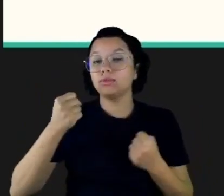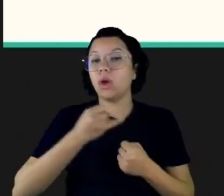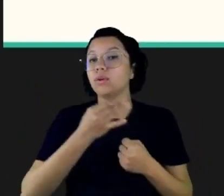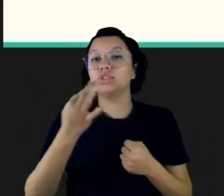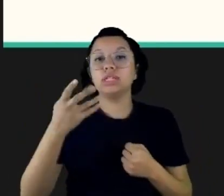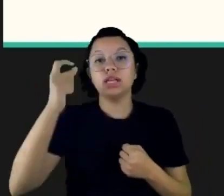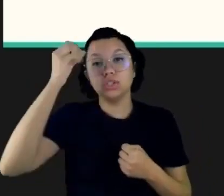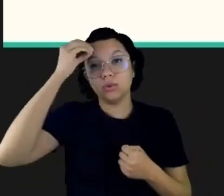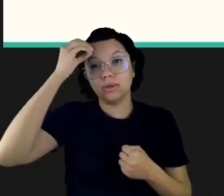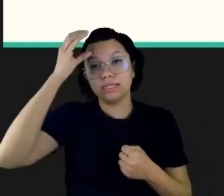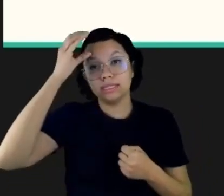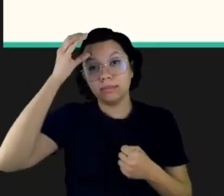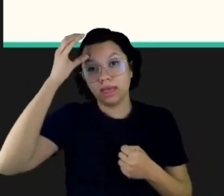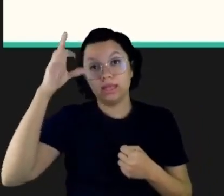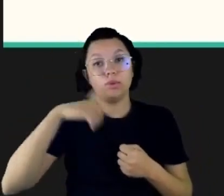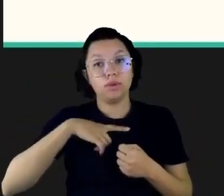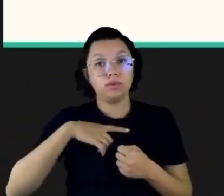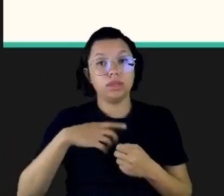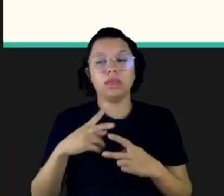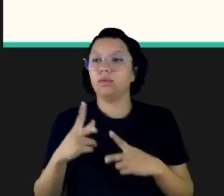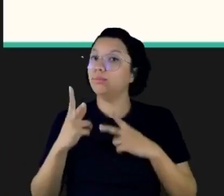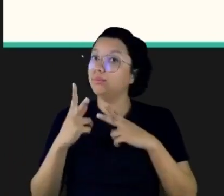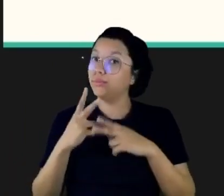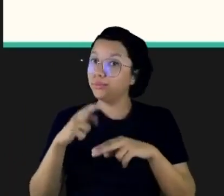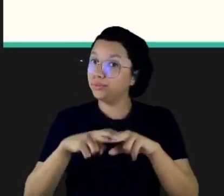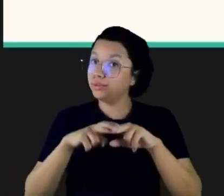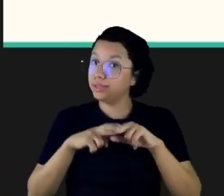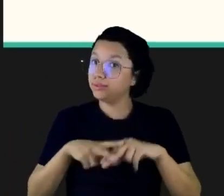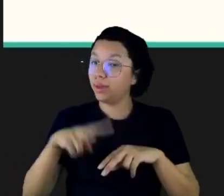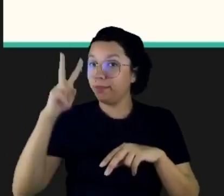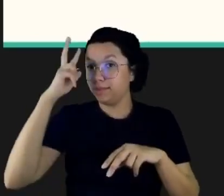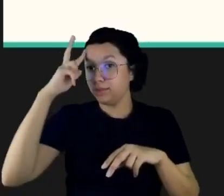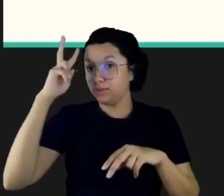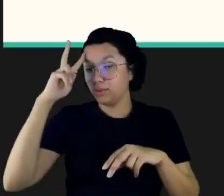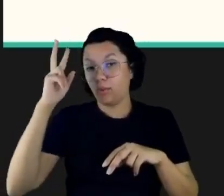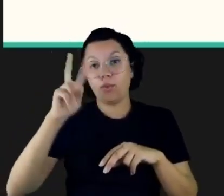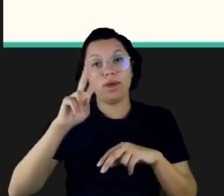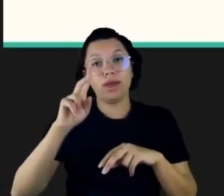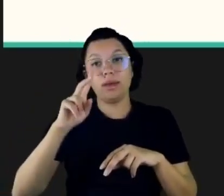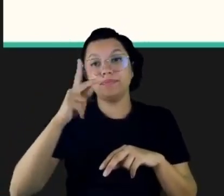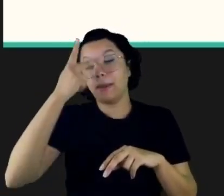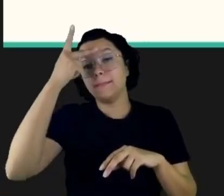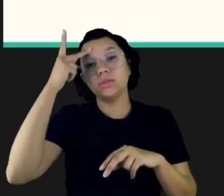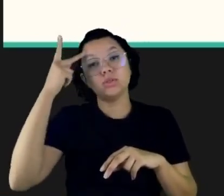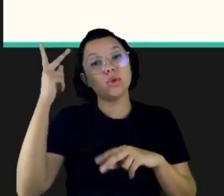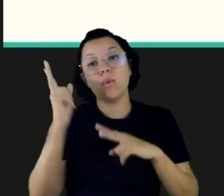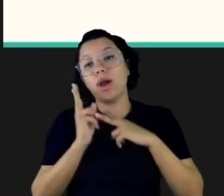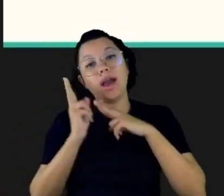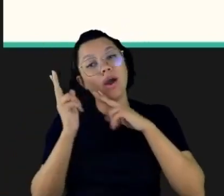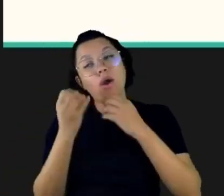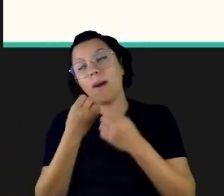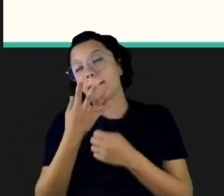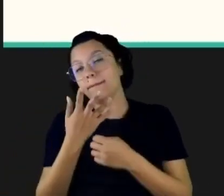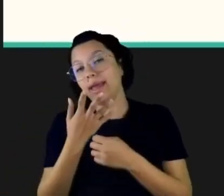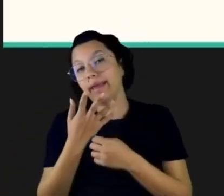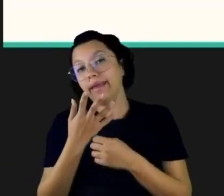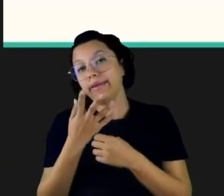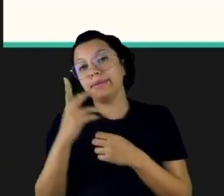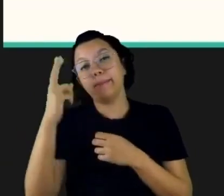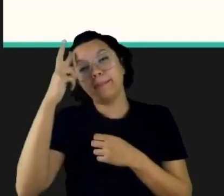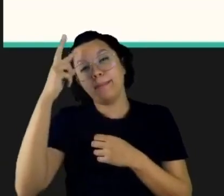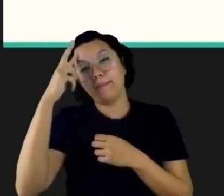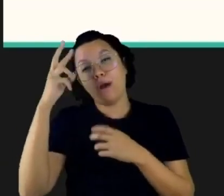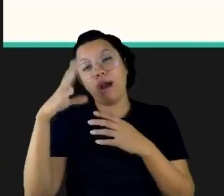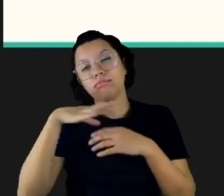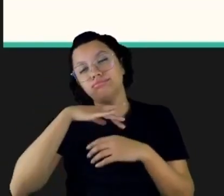não dorme bem não tem uma boa memória. A retenção da informação depende da qualidade do sono. E, por último,